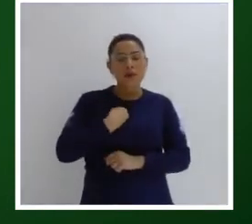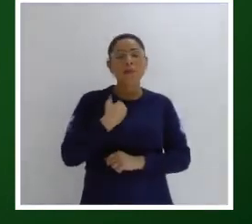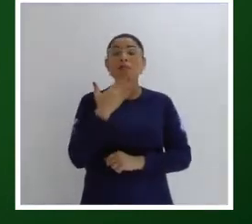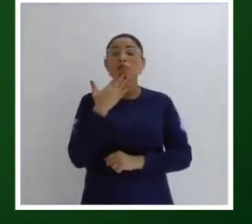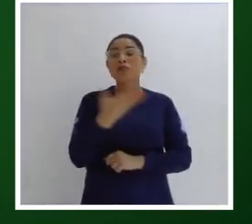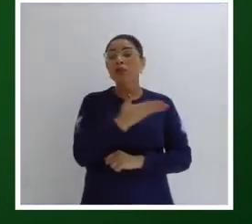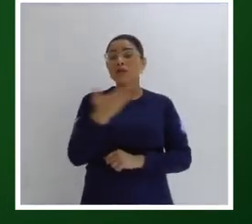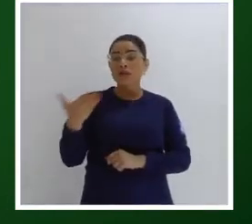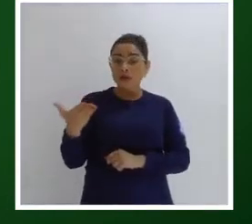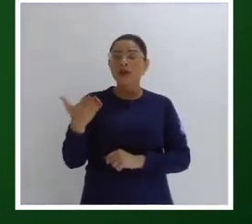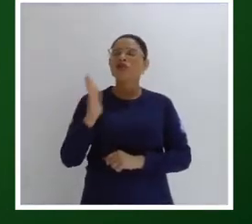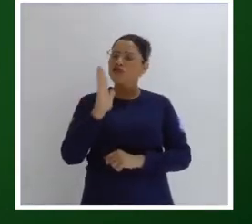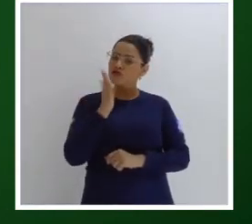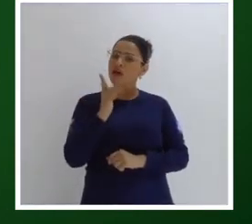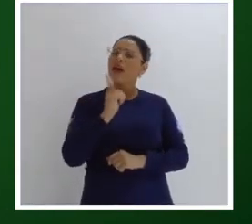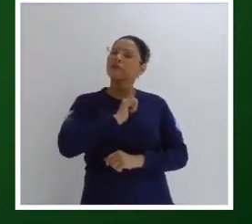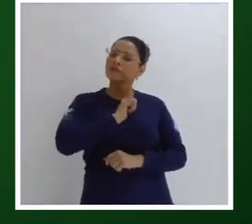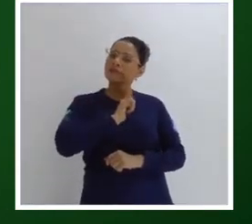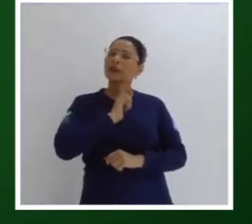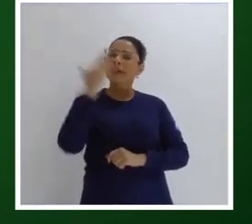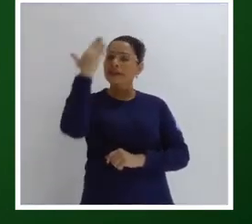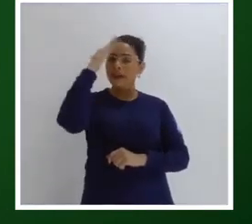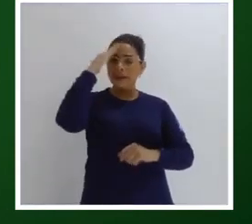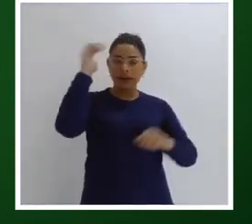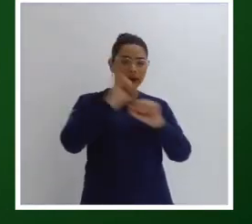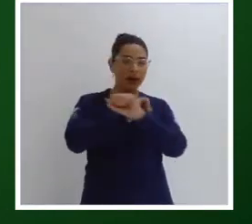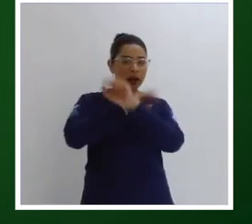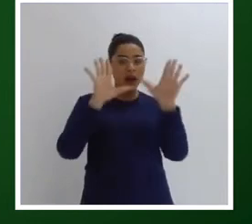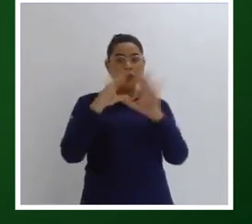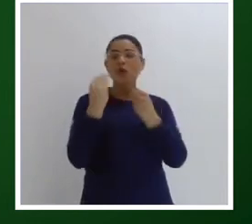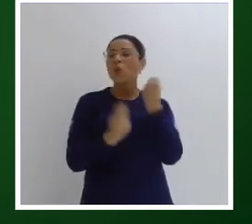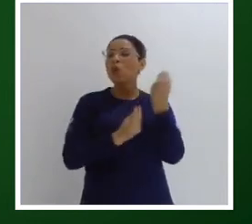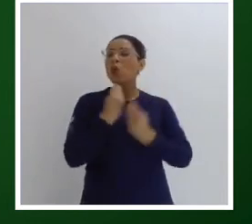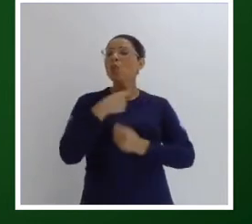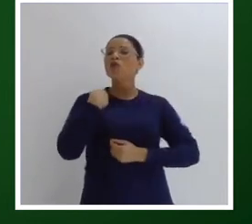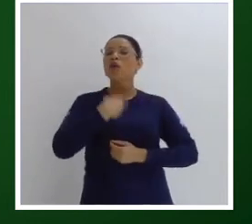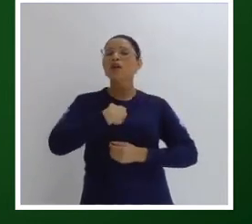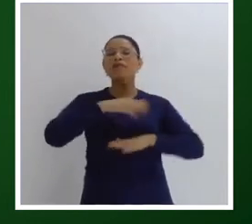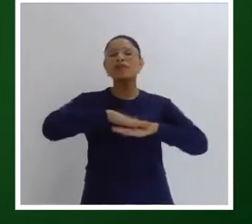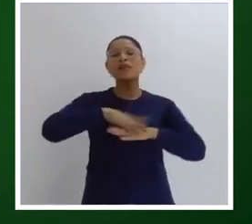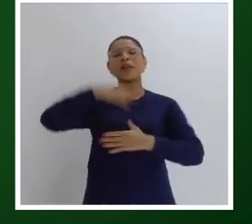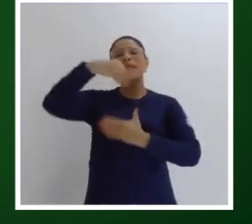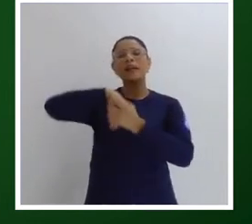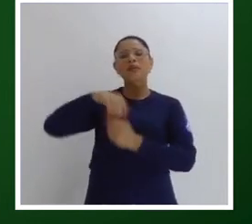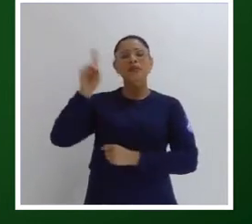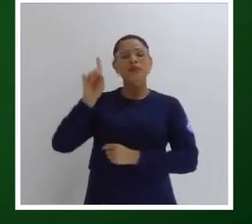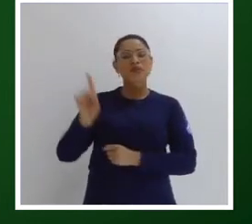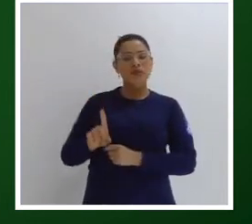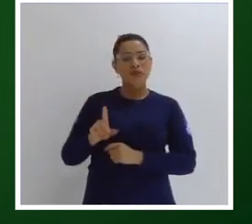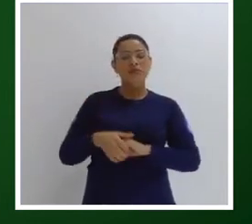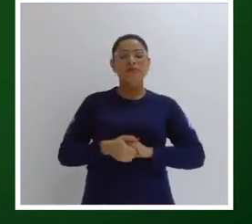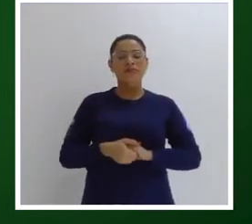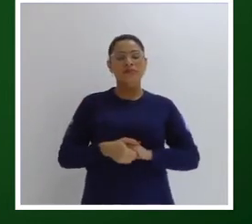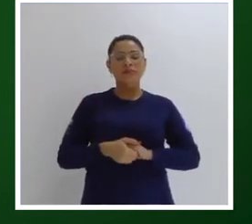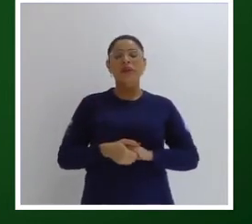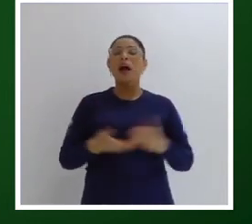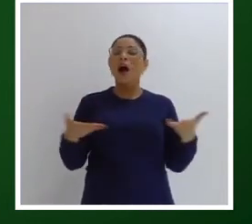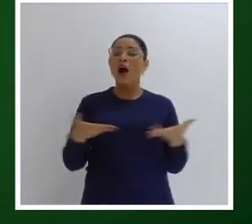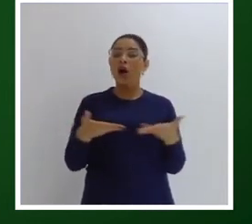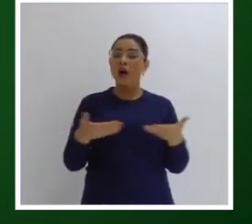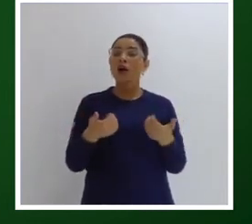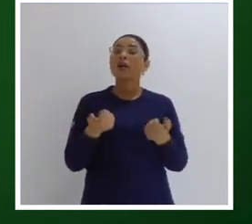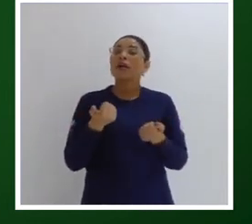senhores já tenham tido para daí vocês entenderem como é que a gente está fazendo na diretoria E aí Espero que